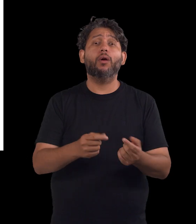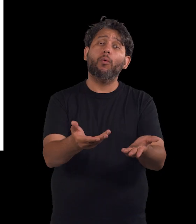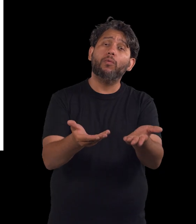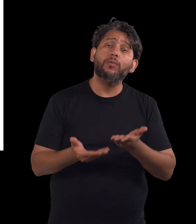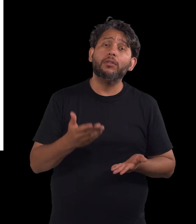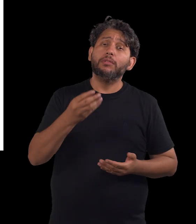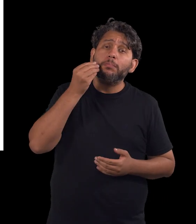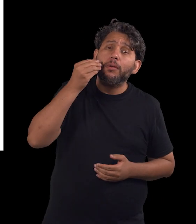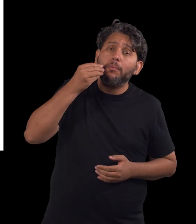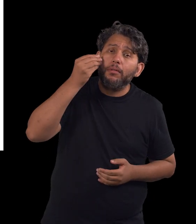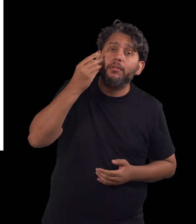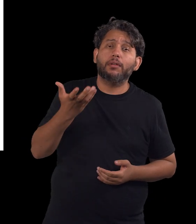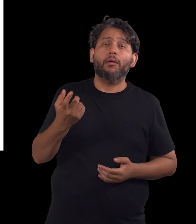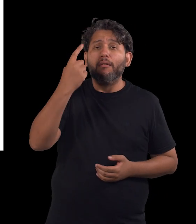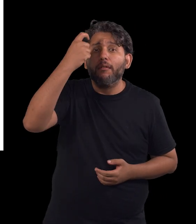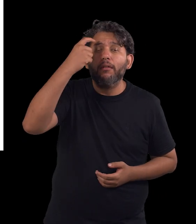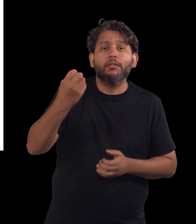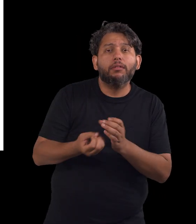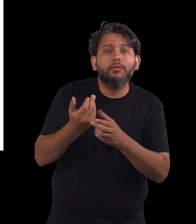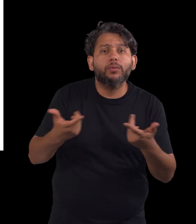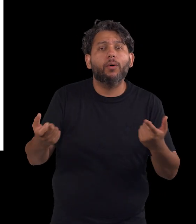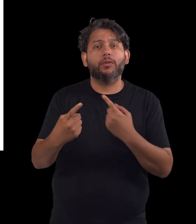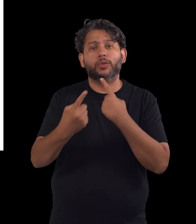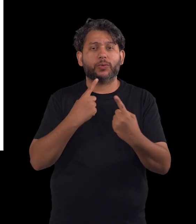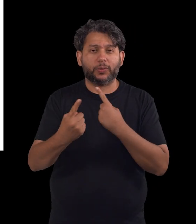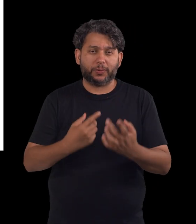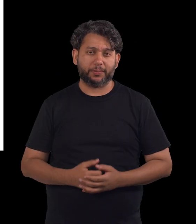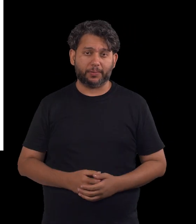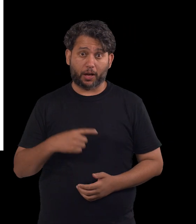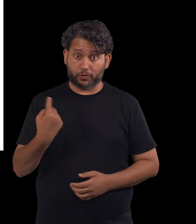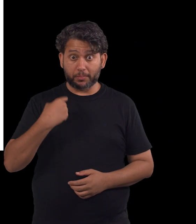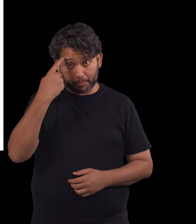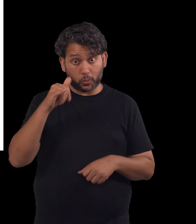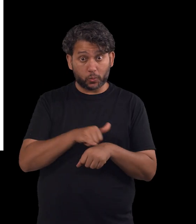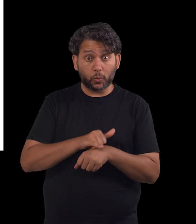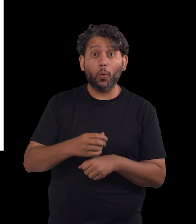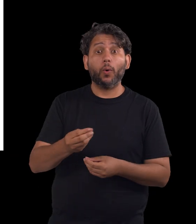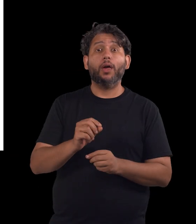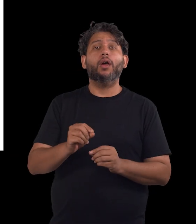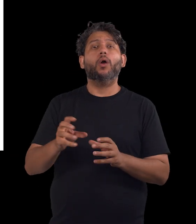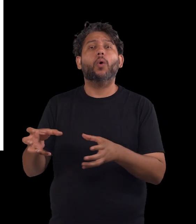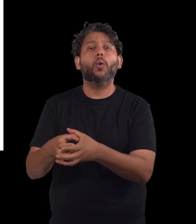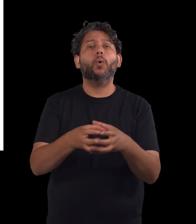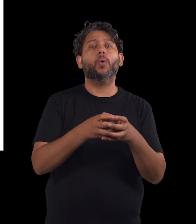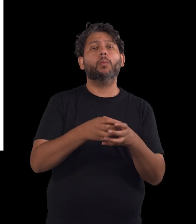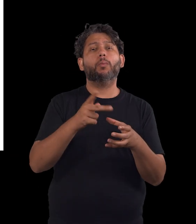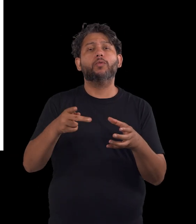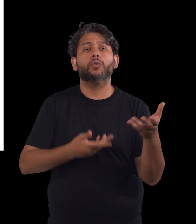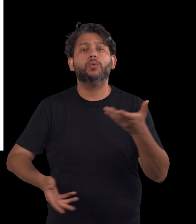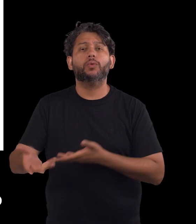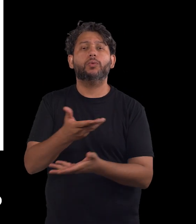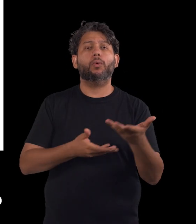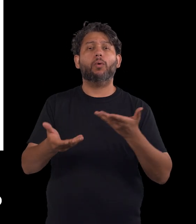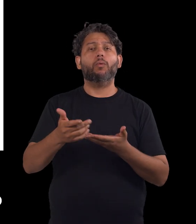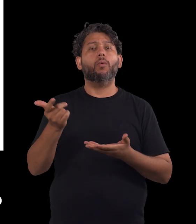convite permanente à experimentação, à criatividade e ao diálogo. Ele foi pensado para circular entre turmas e